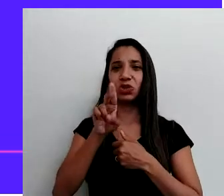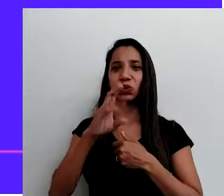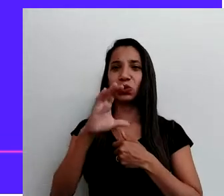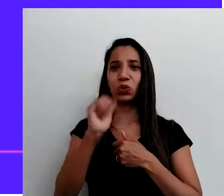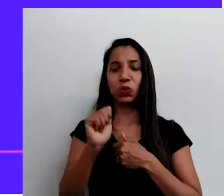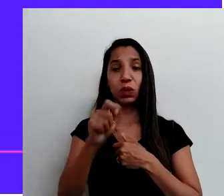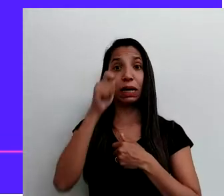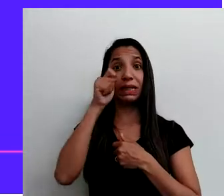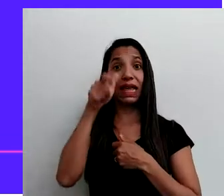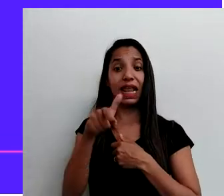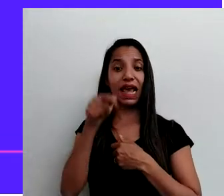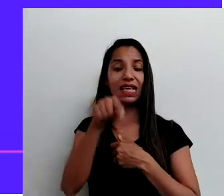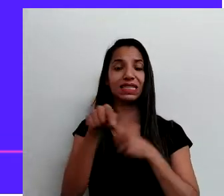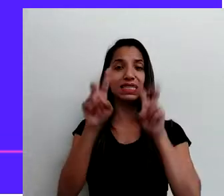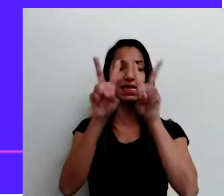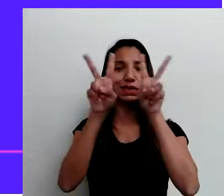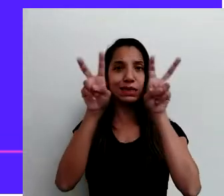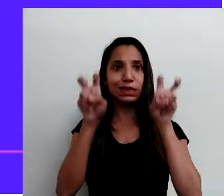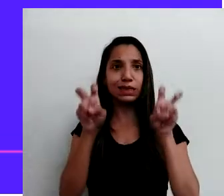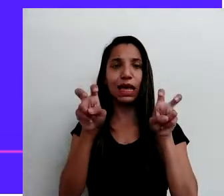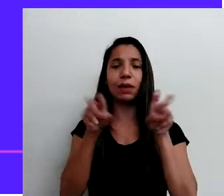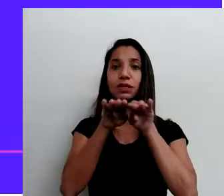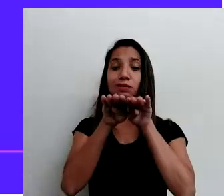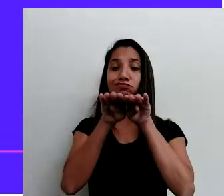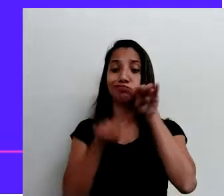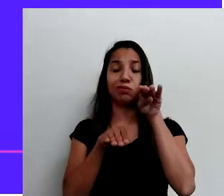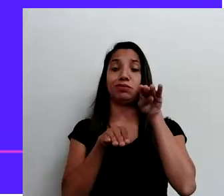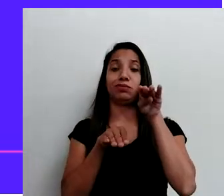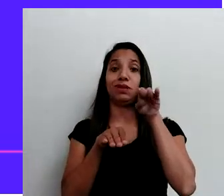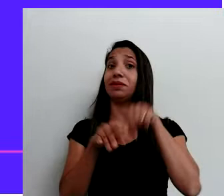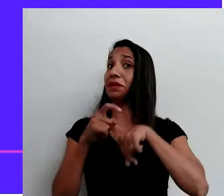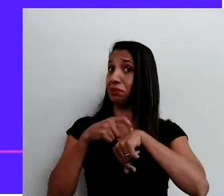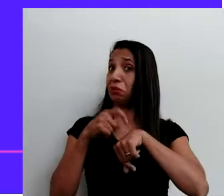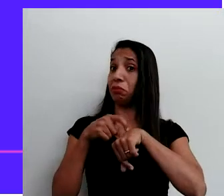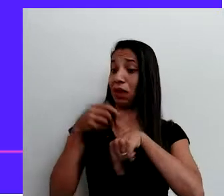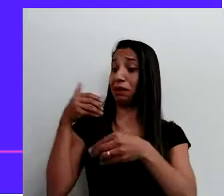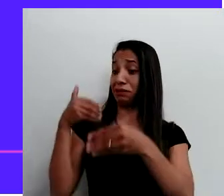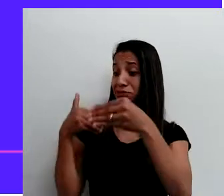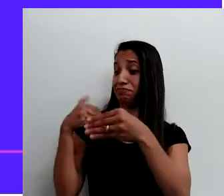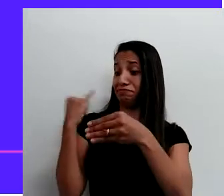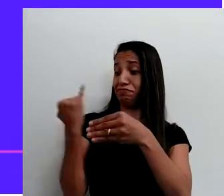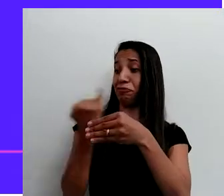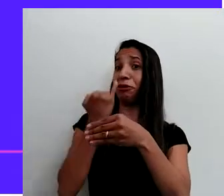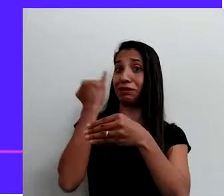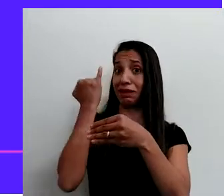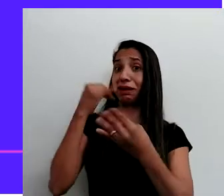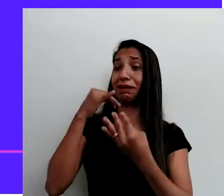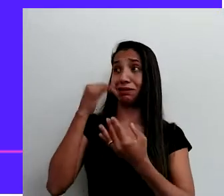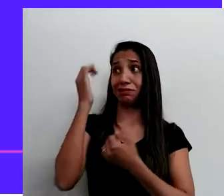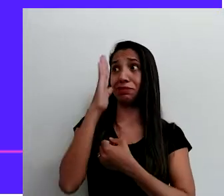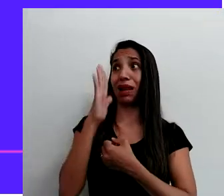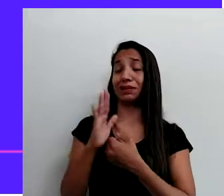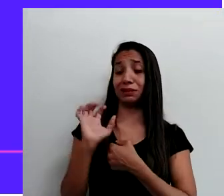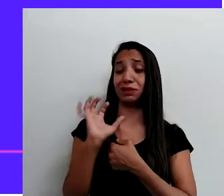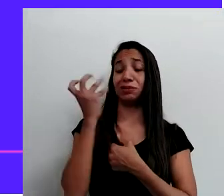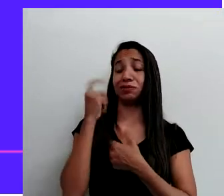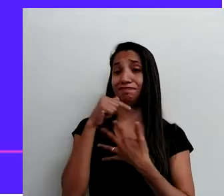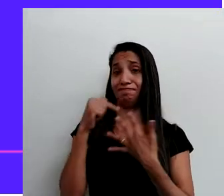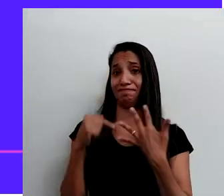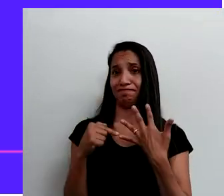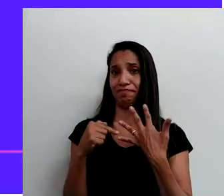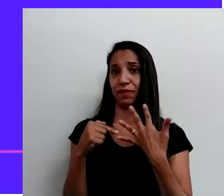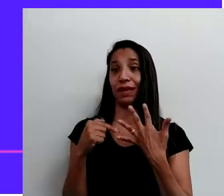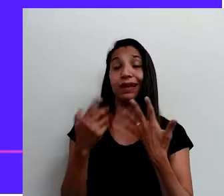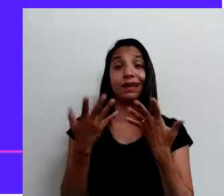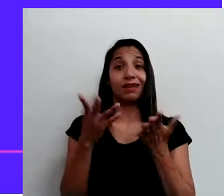desigualdades nesse momento, né, do Brasil. Embora ela seja até uma preocupação tardia, né,